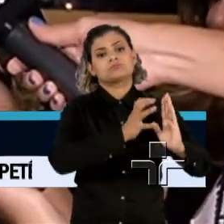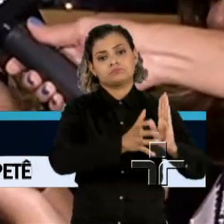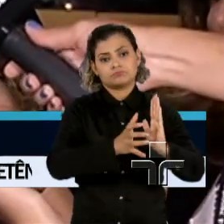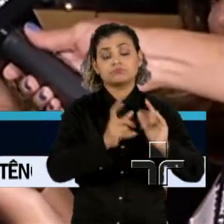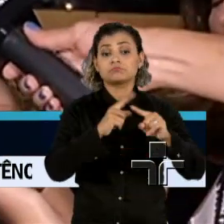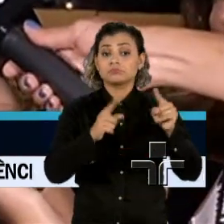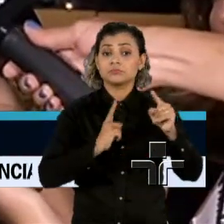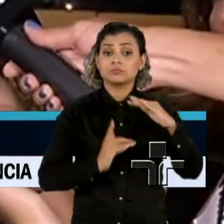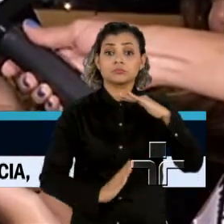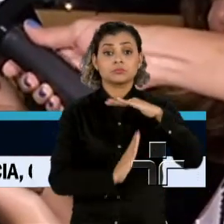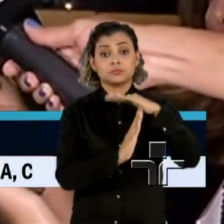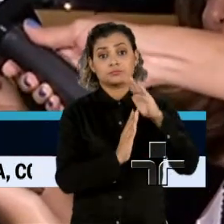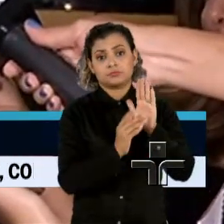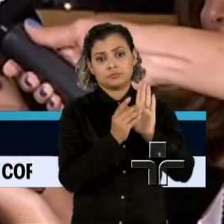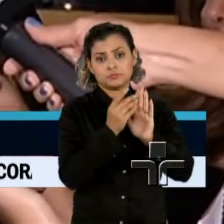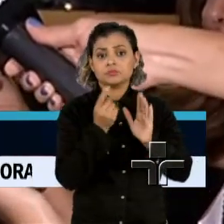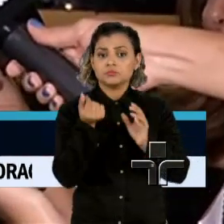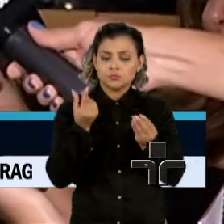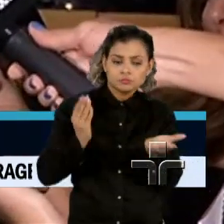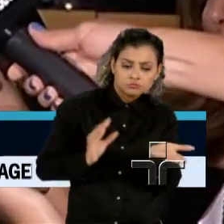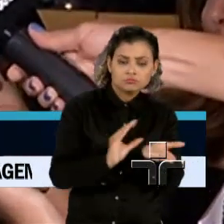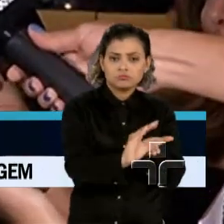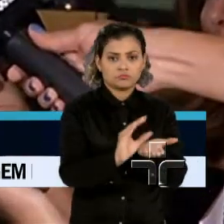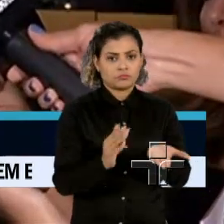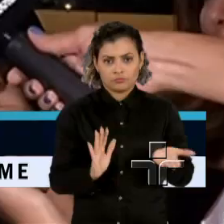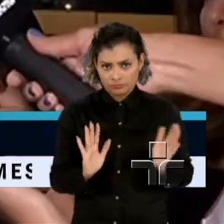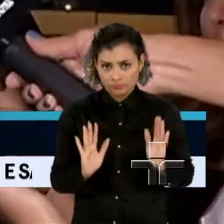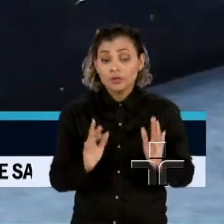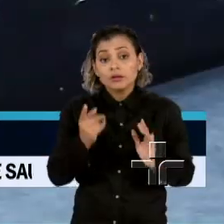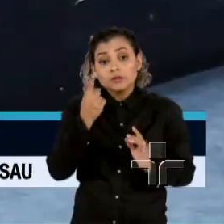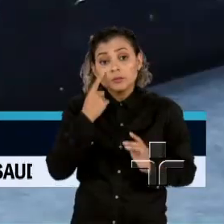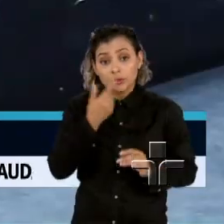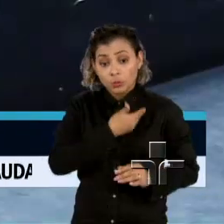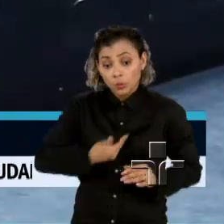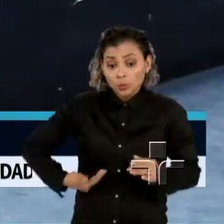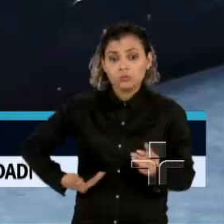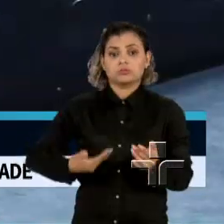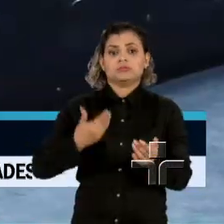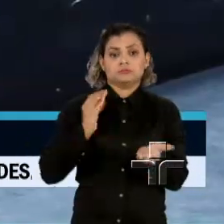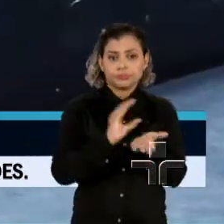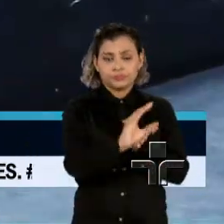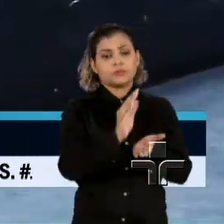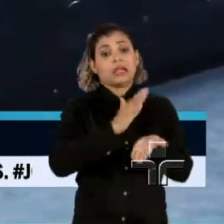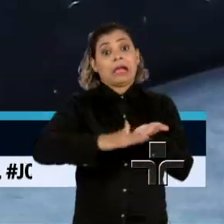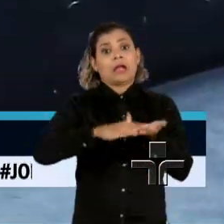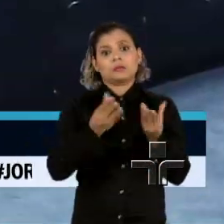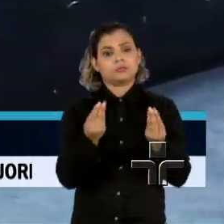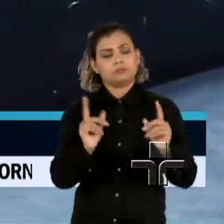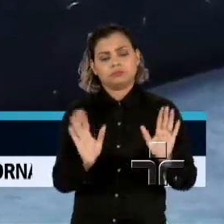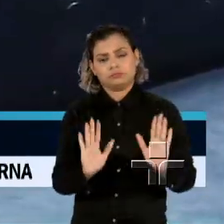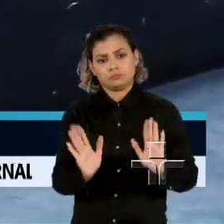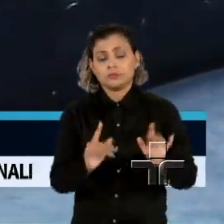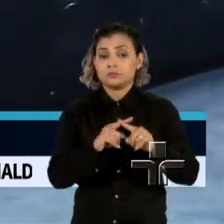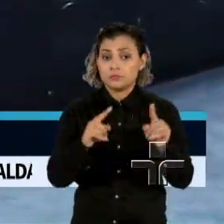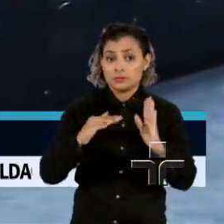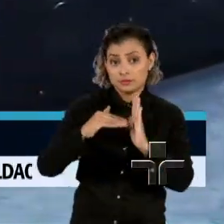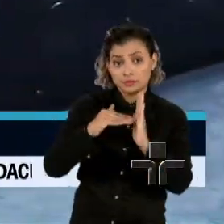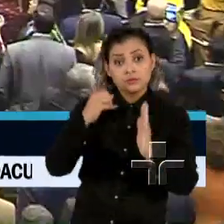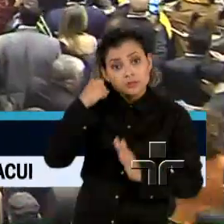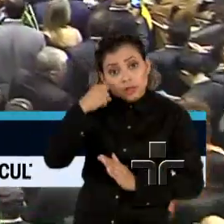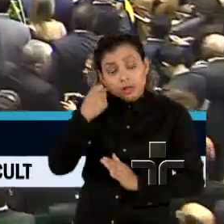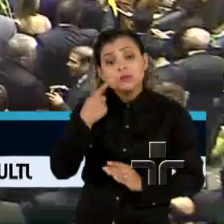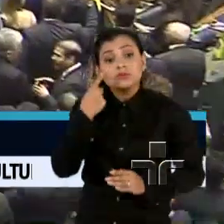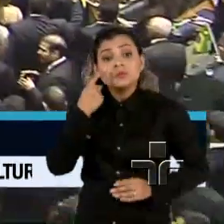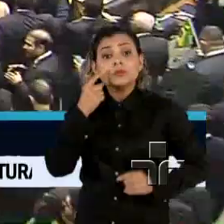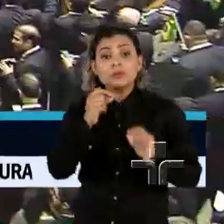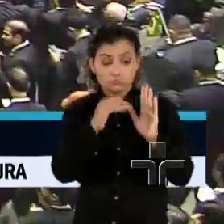financiamento, sem que importe aumento de custos públicos. Mas, para que as alterações feitas pelos senadores passem a valer,